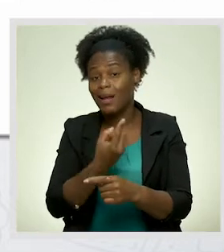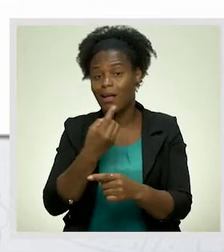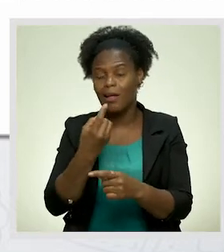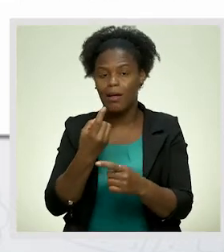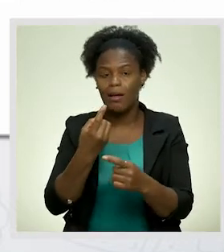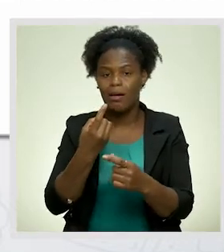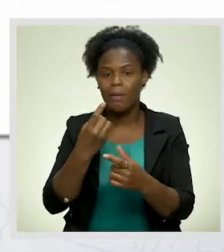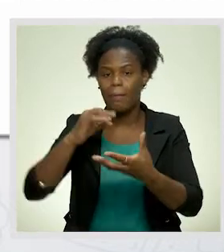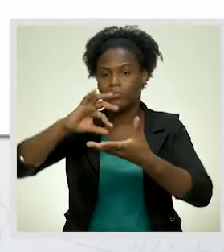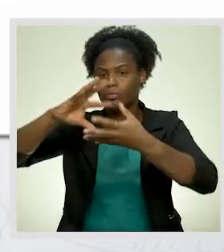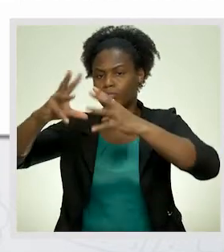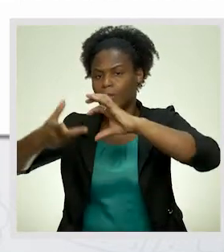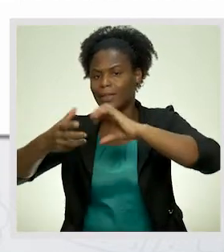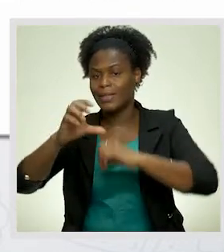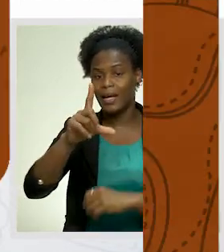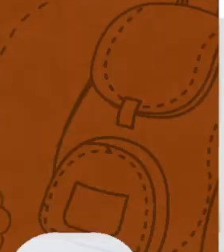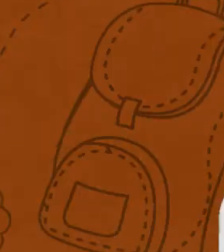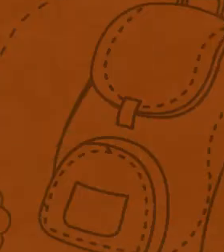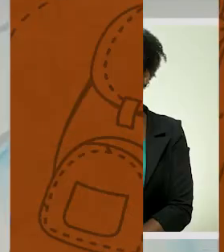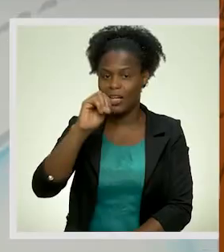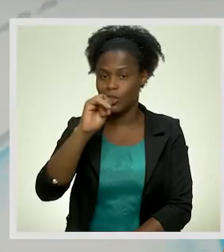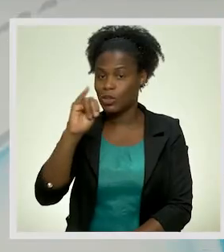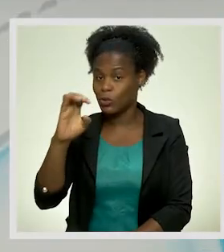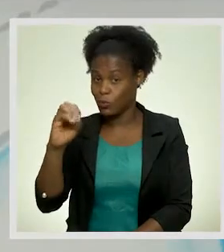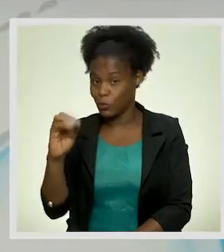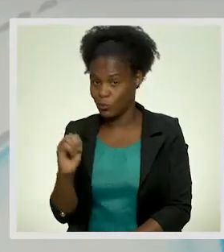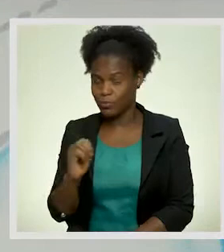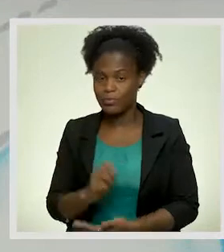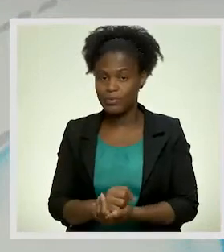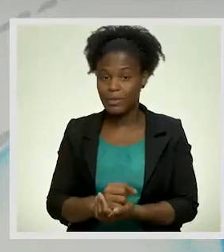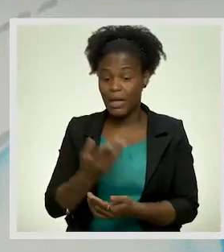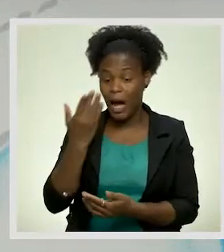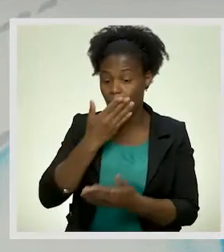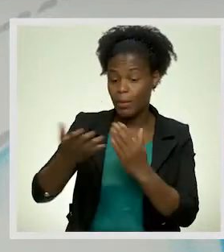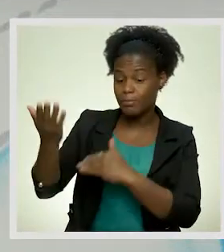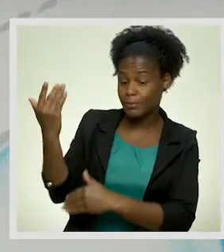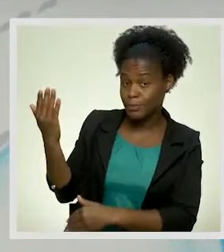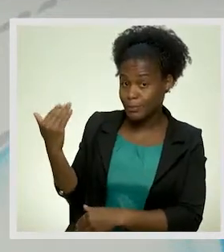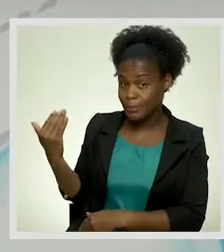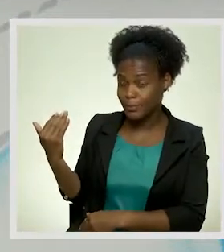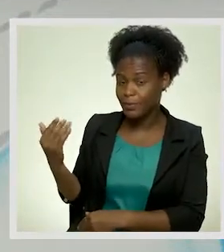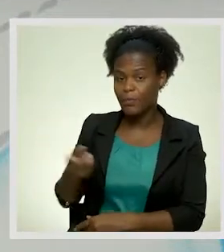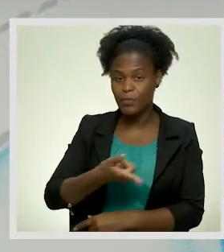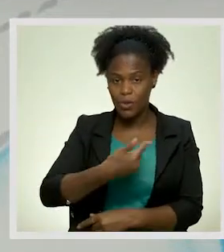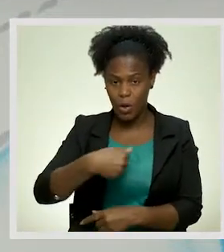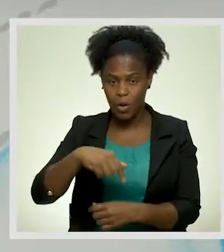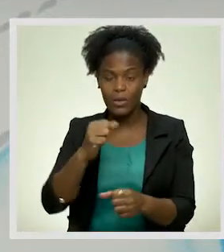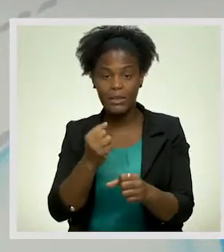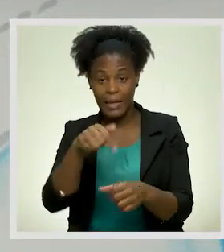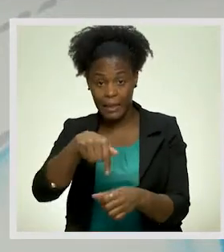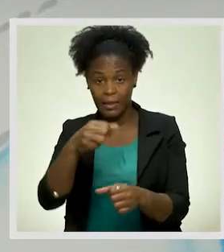planetas clássicos. Na aula anterior, nós trabalhamos